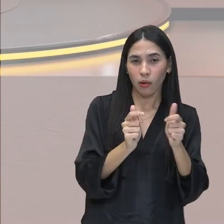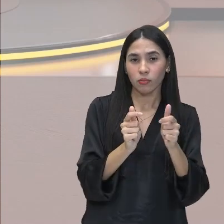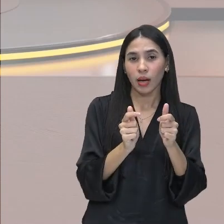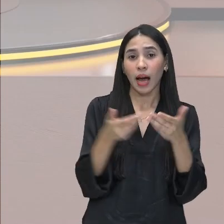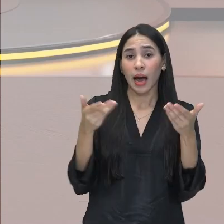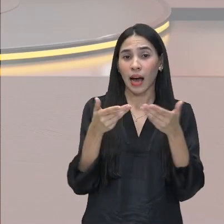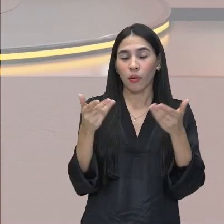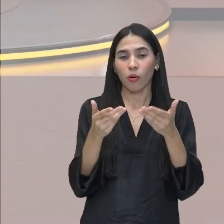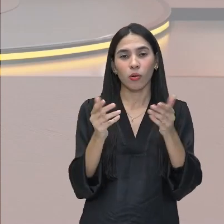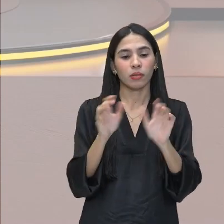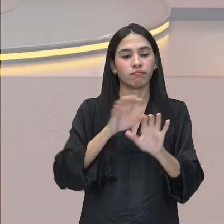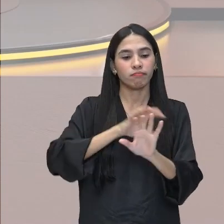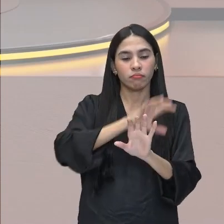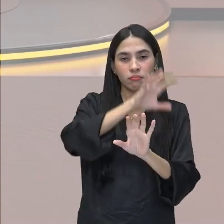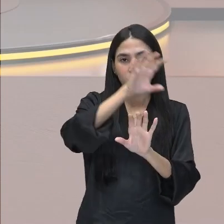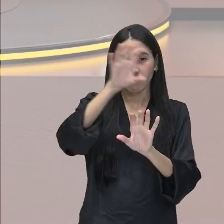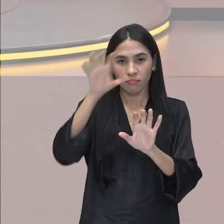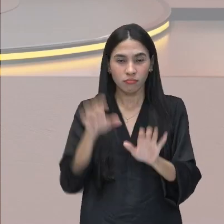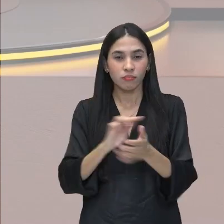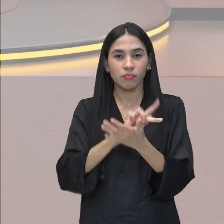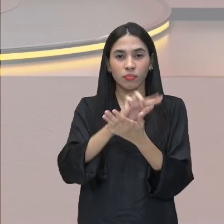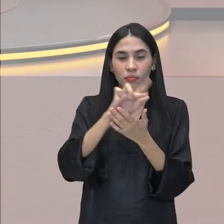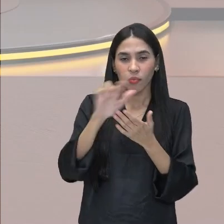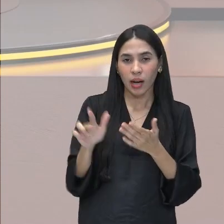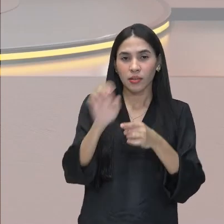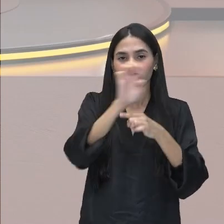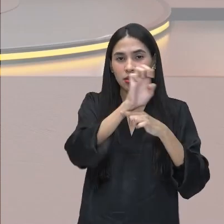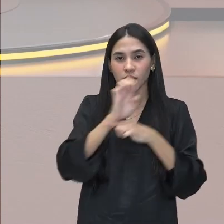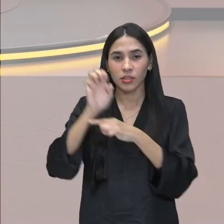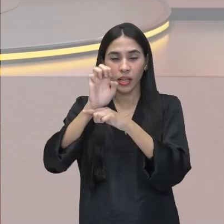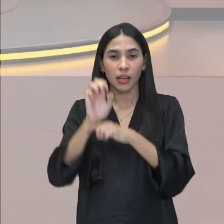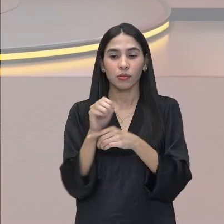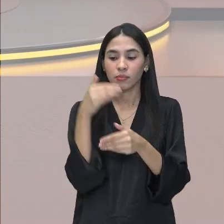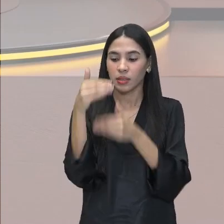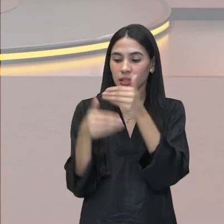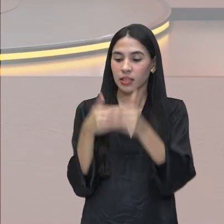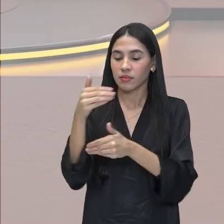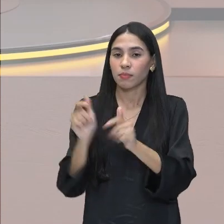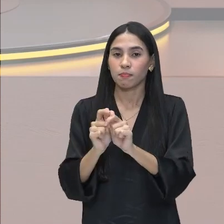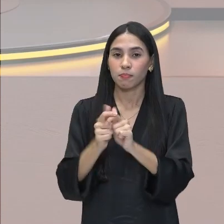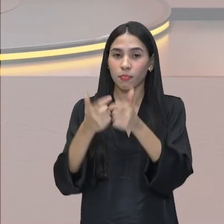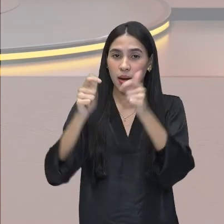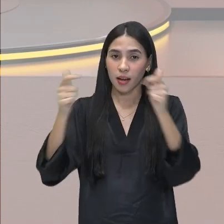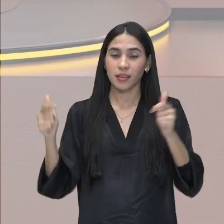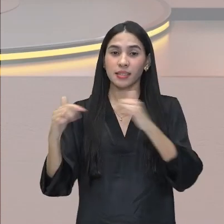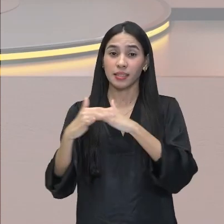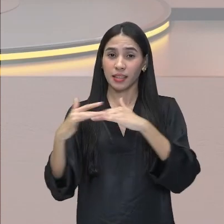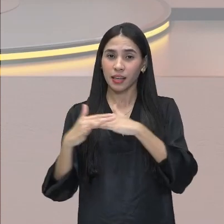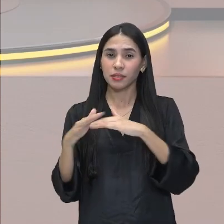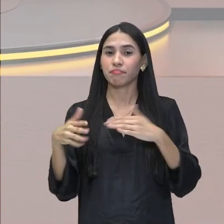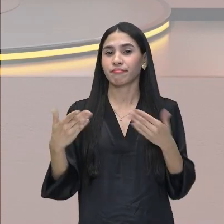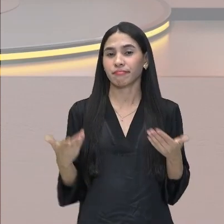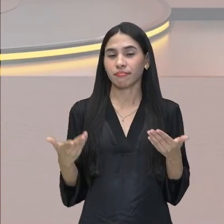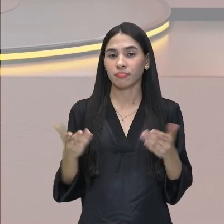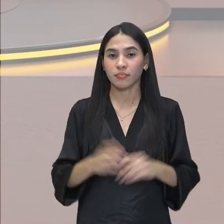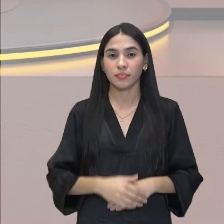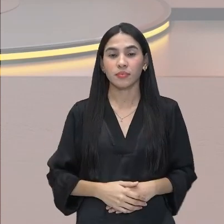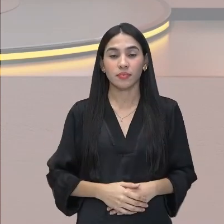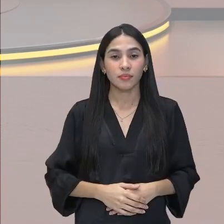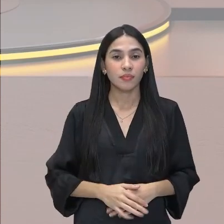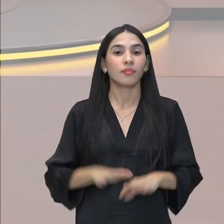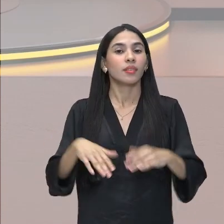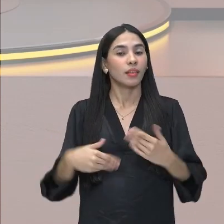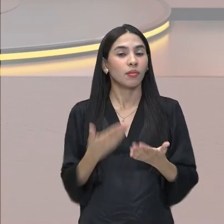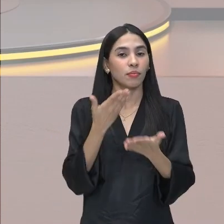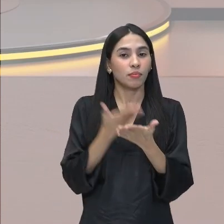né, espalhadas por diferentes regiões para o desenvolvimento de grandes metrópoles? Nessa aula nós